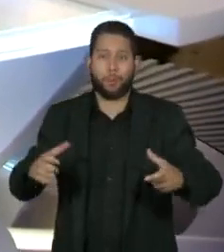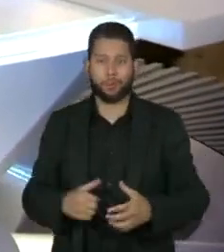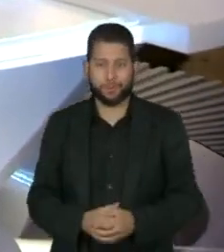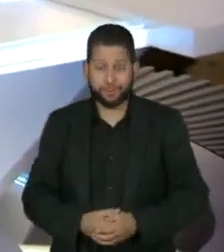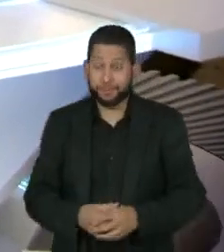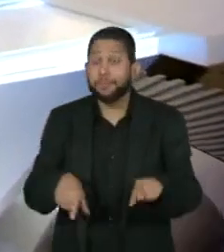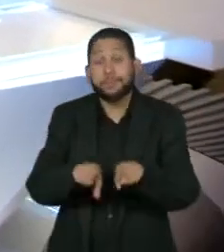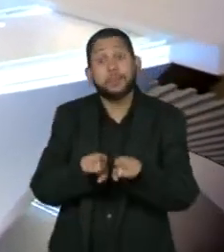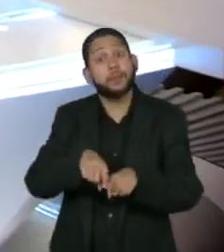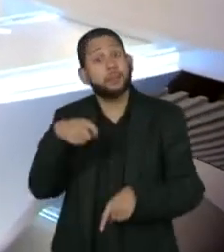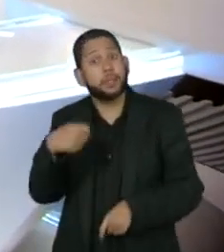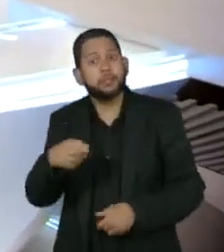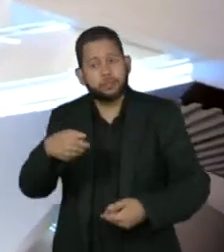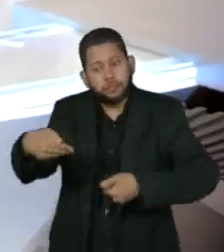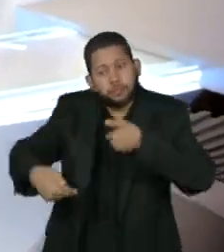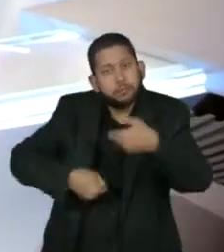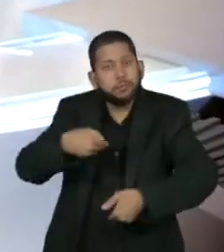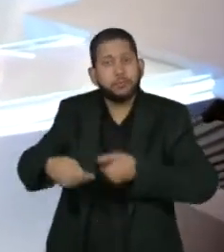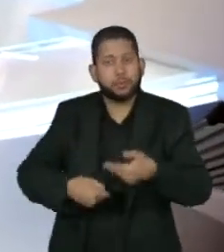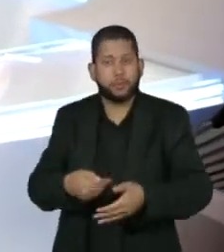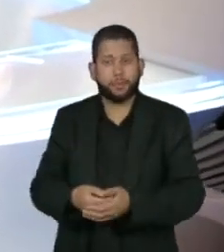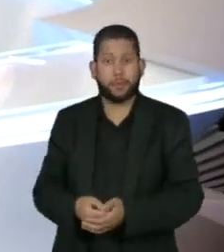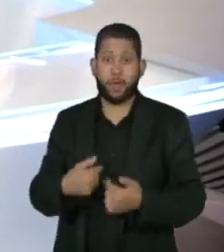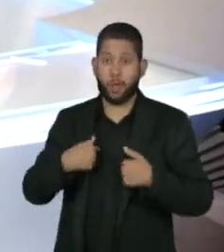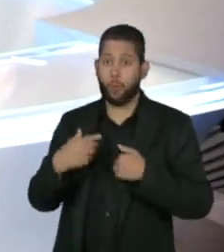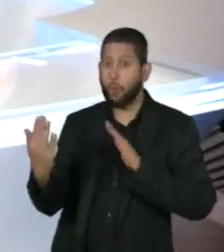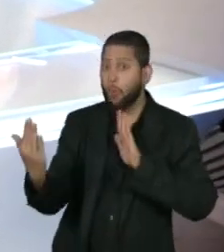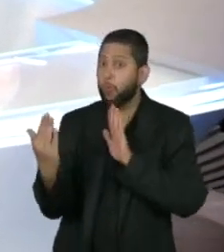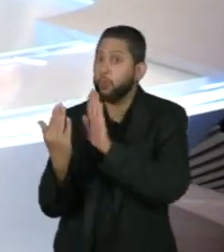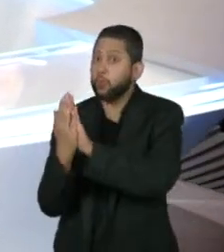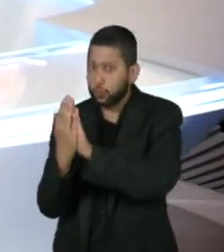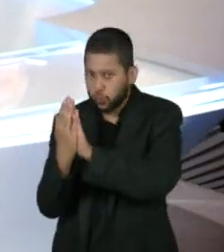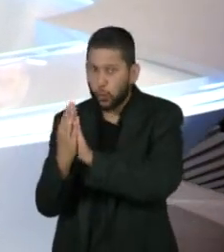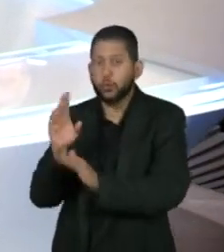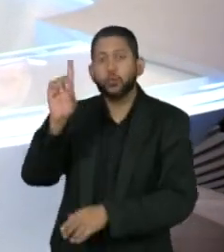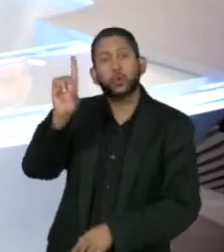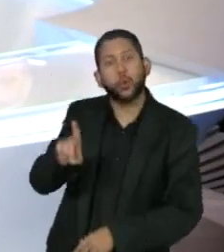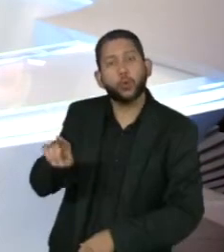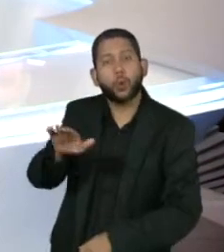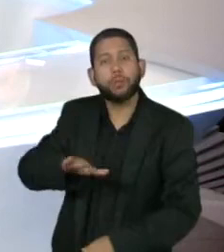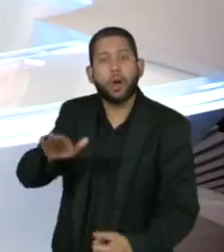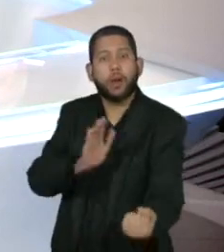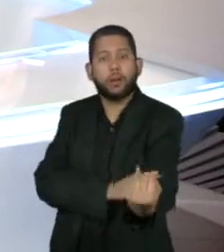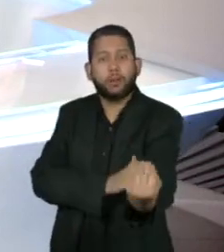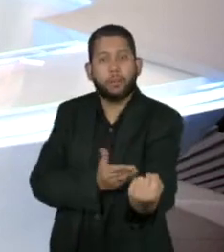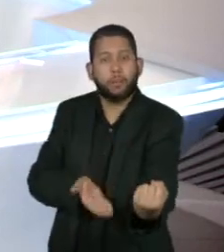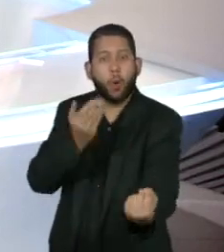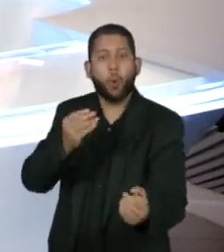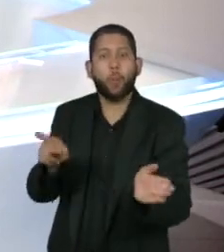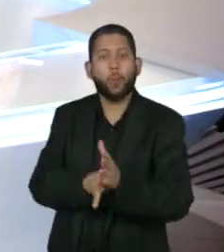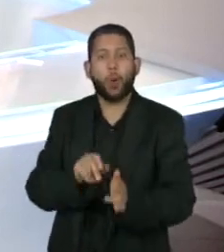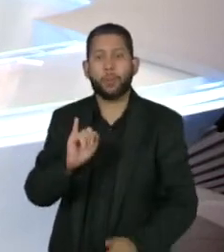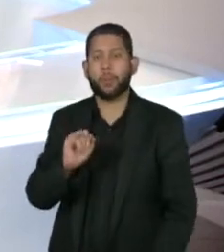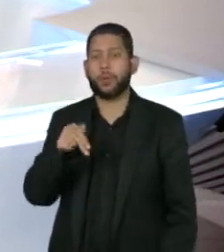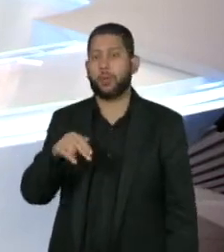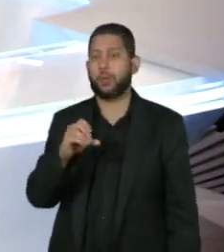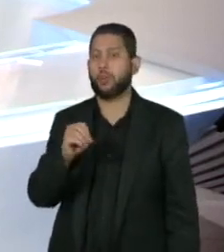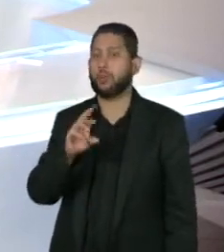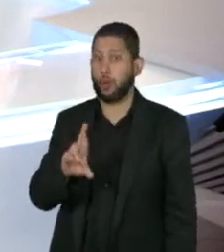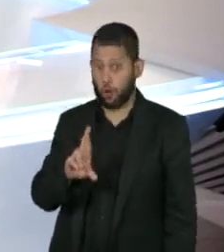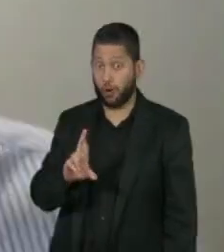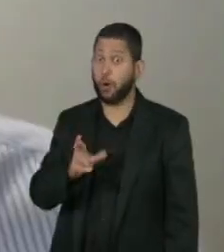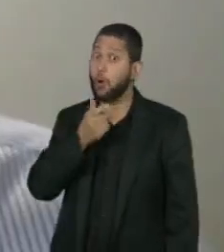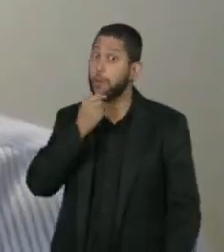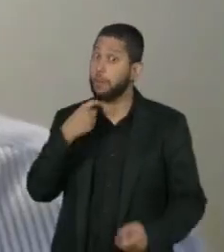da prevenção e do tratamento, eu conversei com o diretor da Unidade Clínica de Hipertensão do Instituto do Coração, o cardiologista Luiz